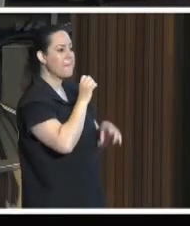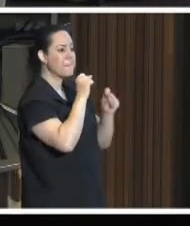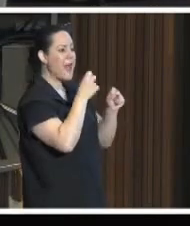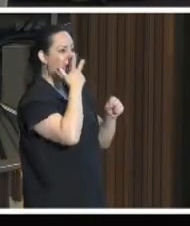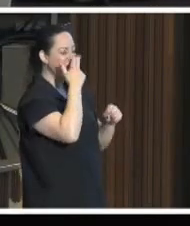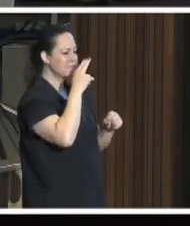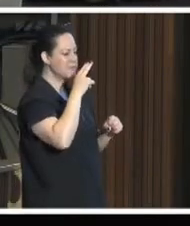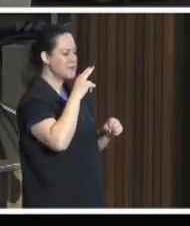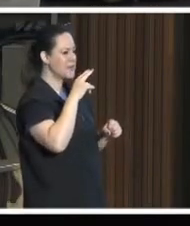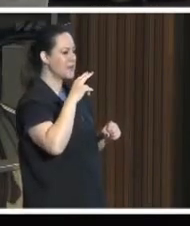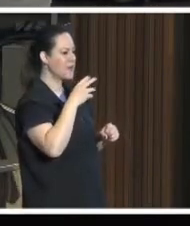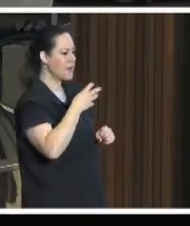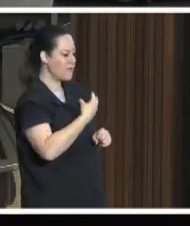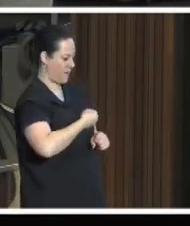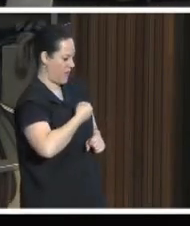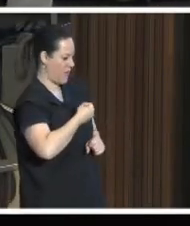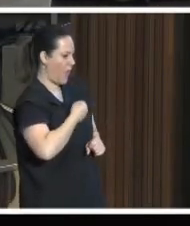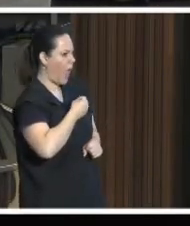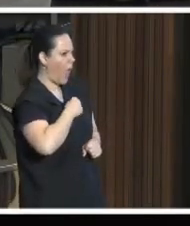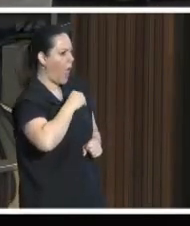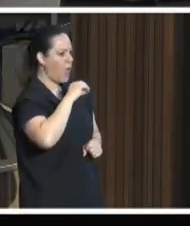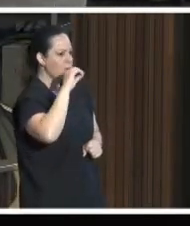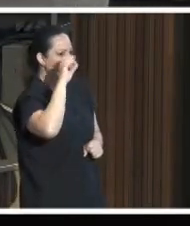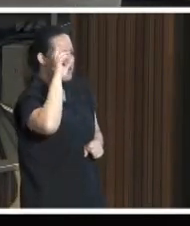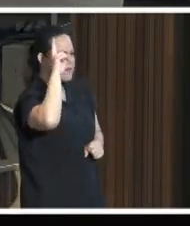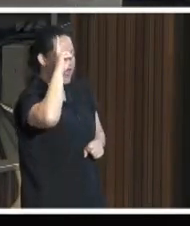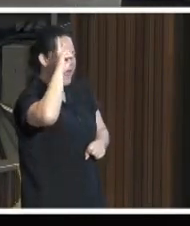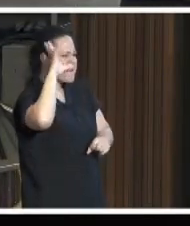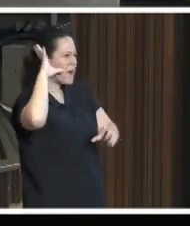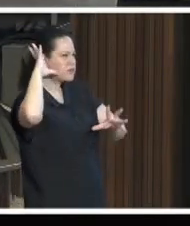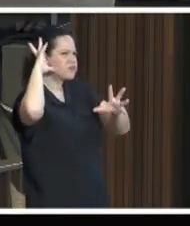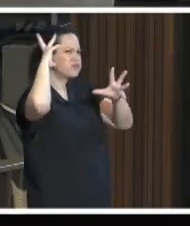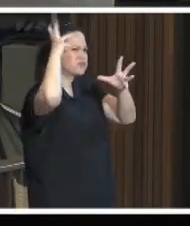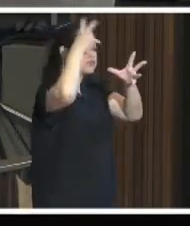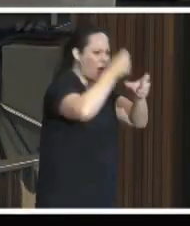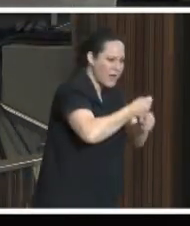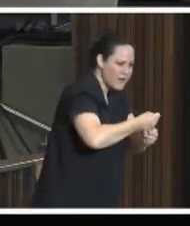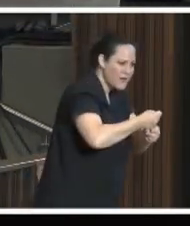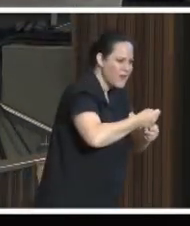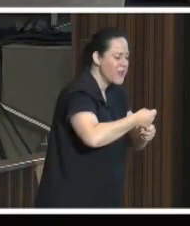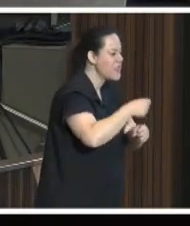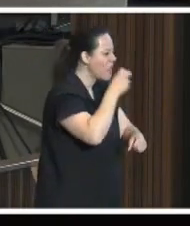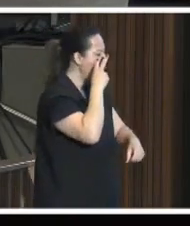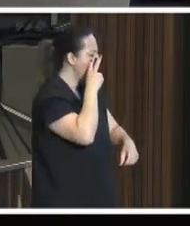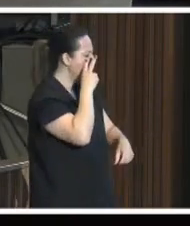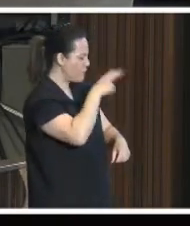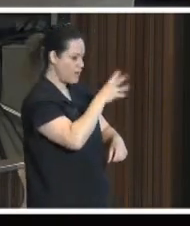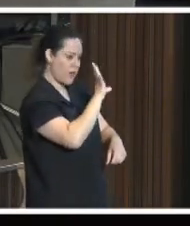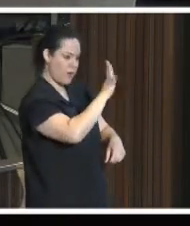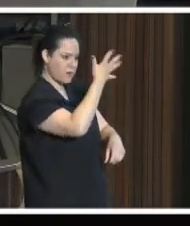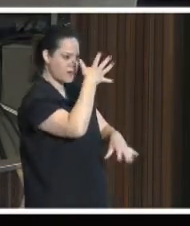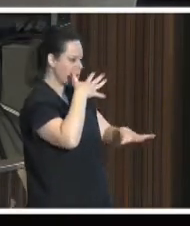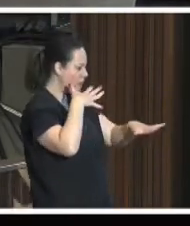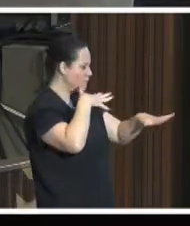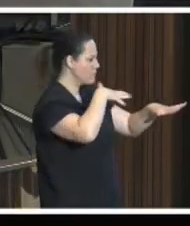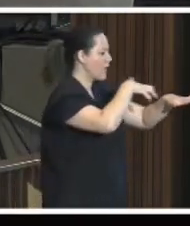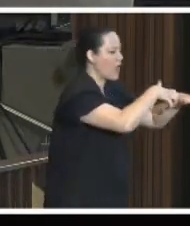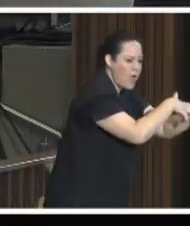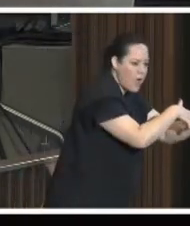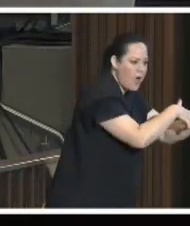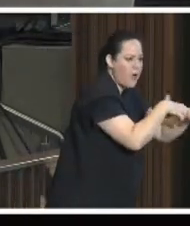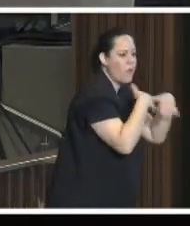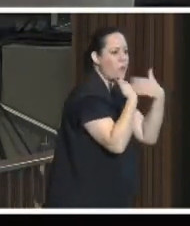os milésimos de segundo quando eles estão acontecendo. E eu vi o acidente acontecendo, e quando eu vi o